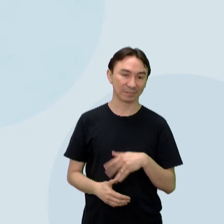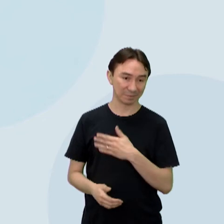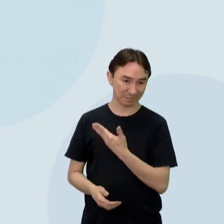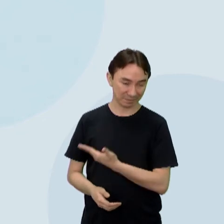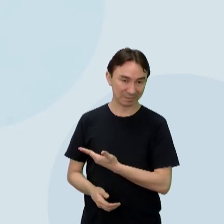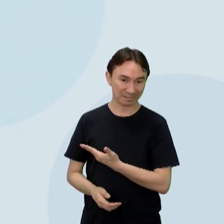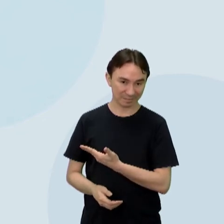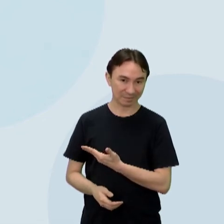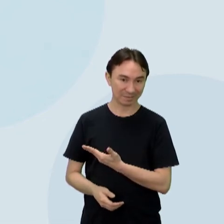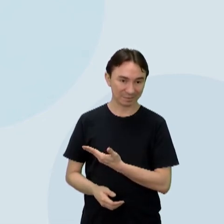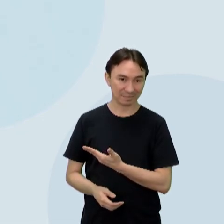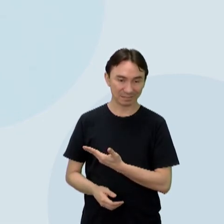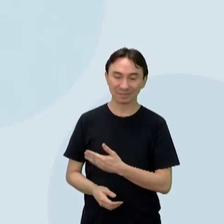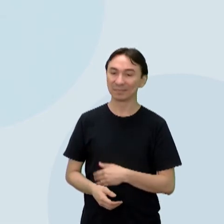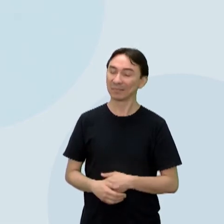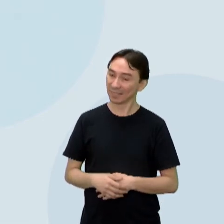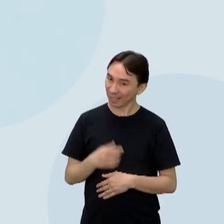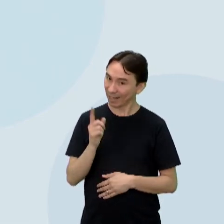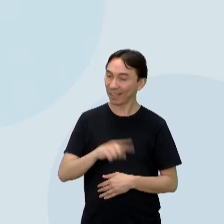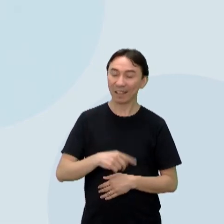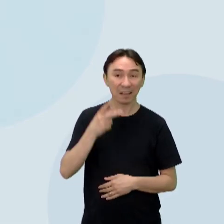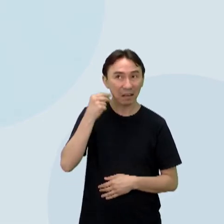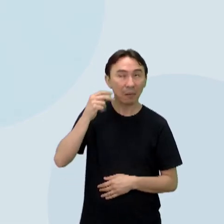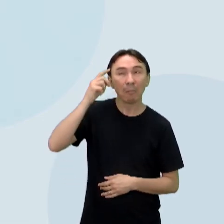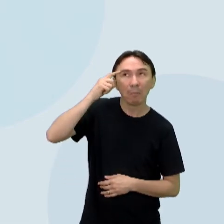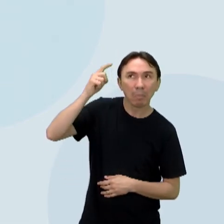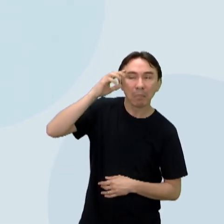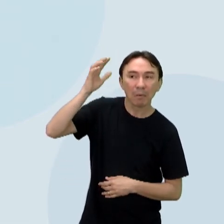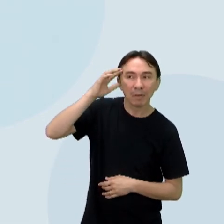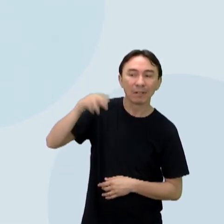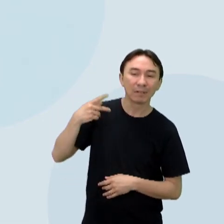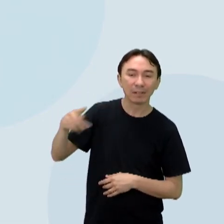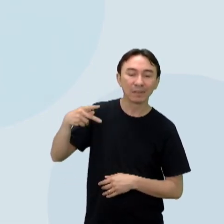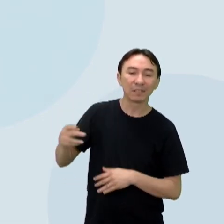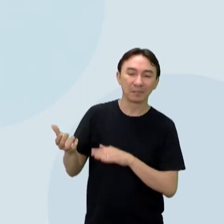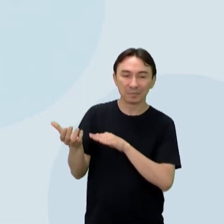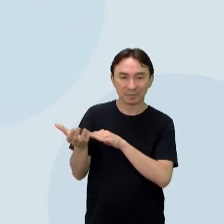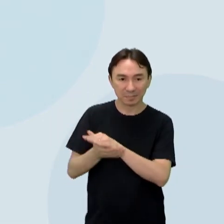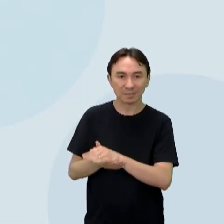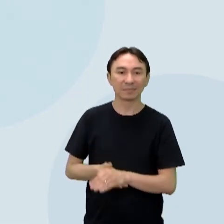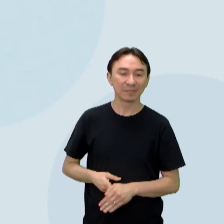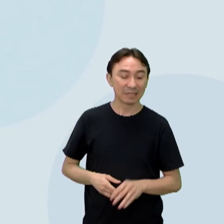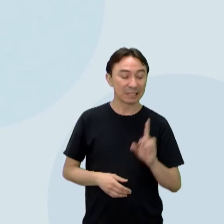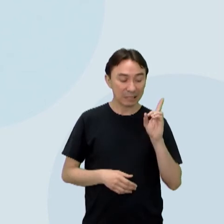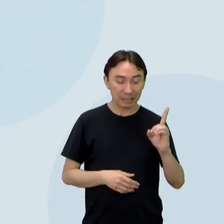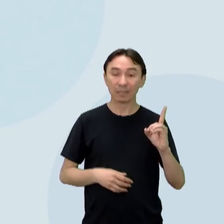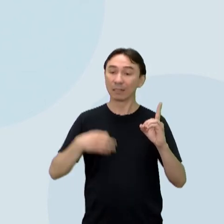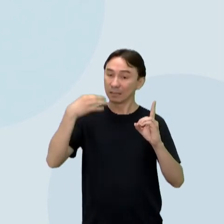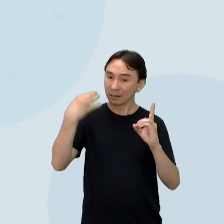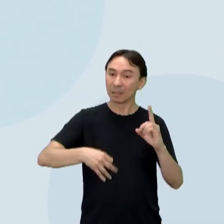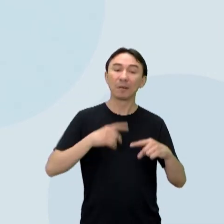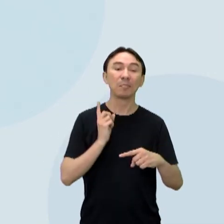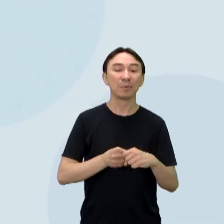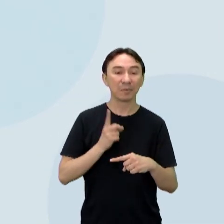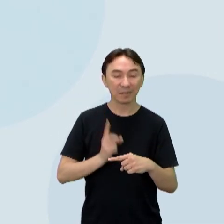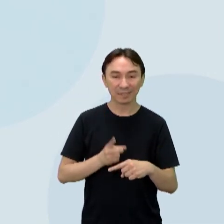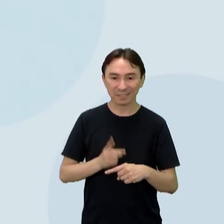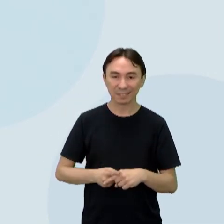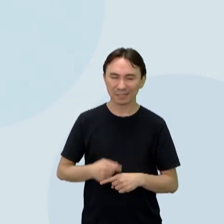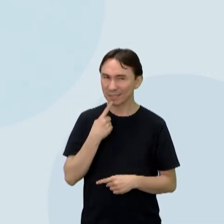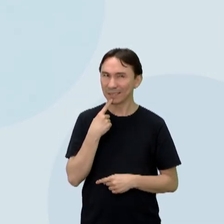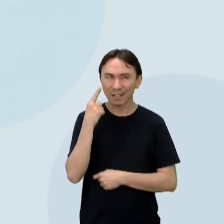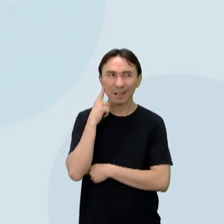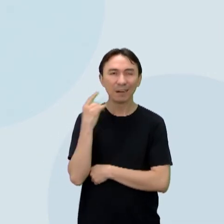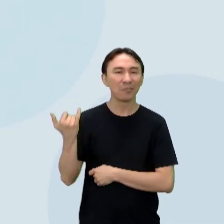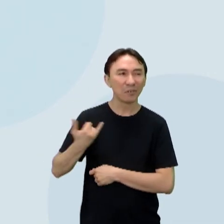No que o gato pensou sobre os sapatos. Claro, a alternativa D é a correta. E por quê? Porque ao ouvir que a natureza está